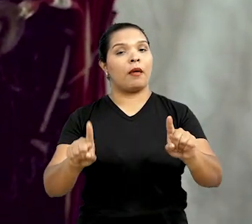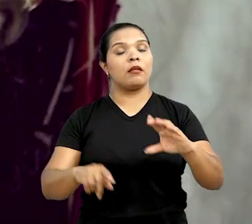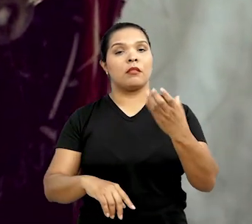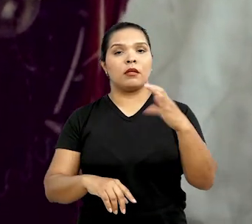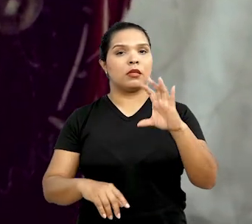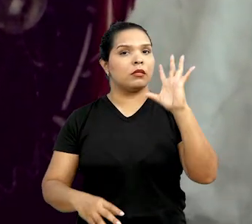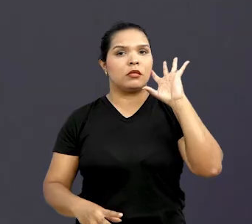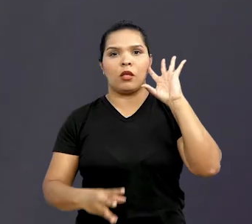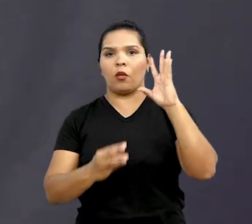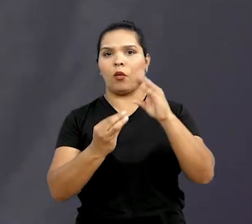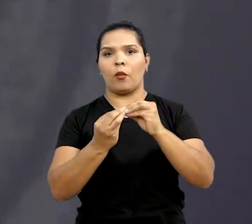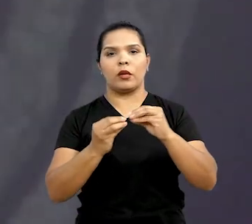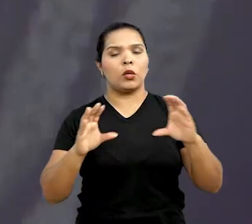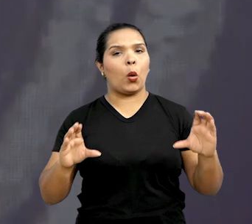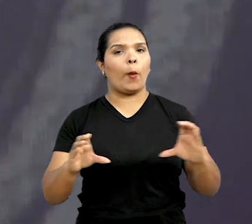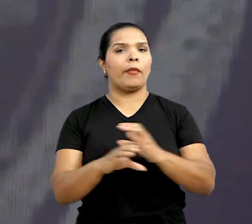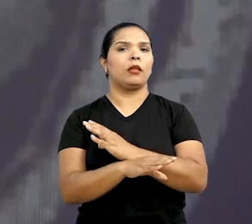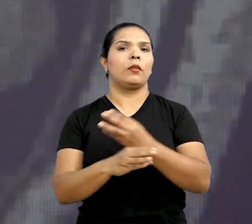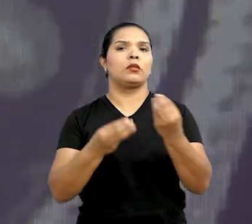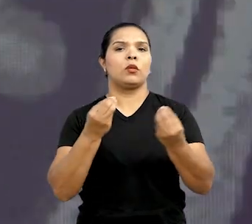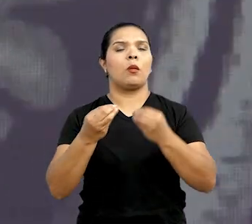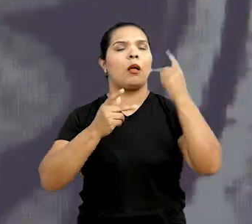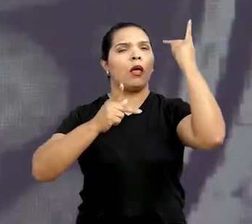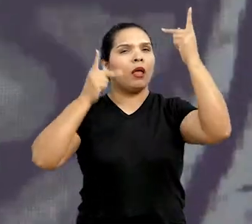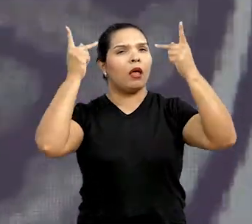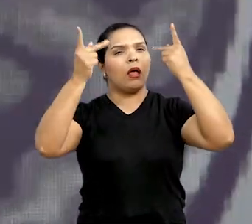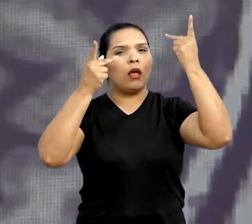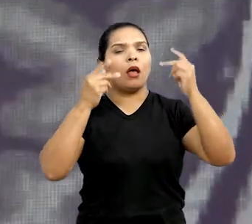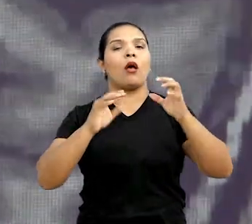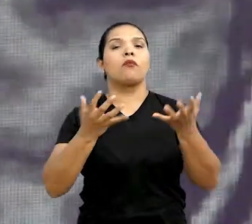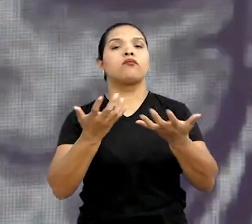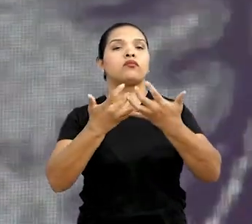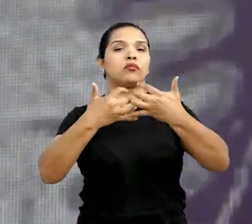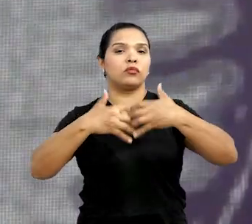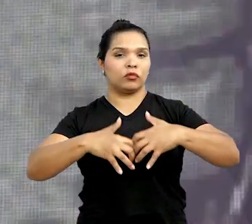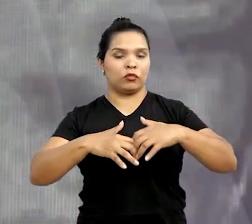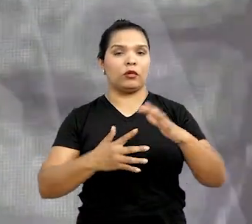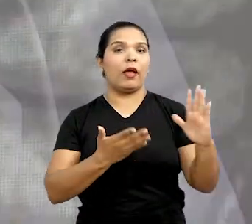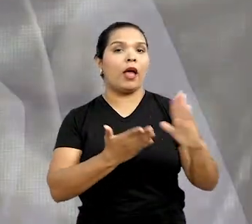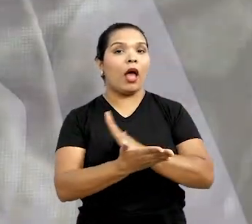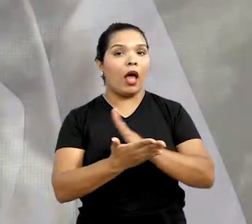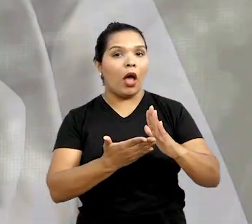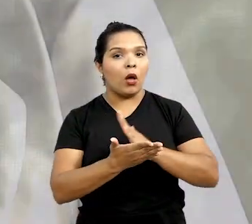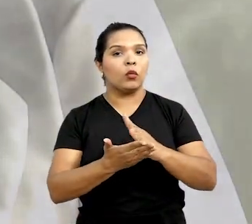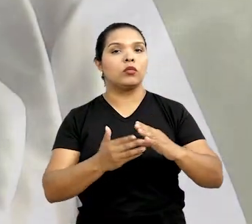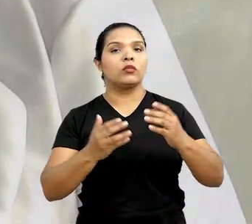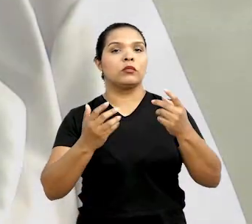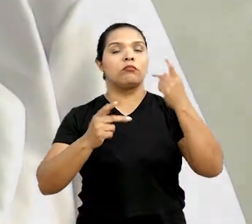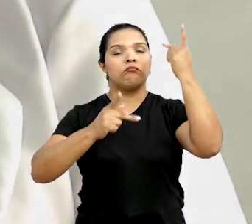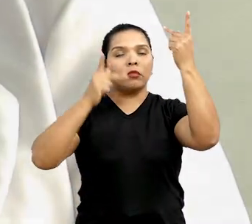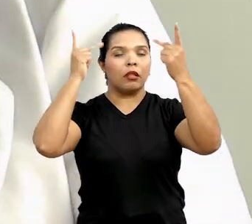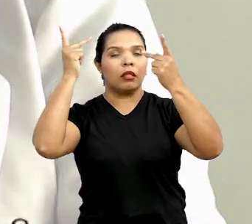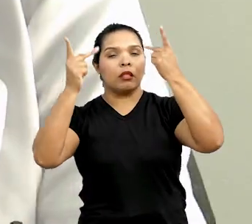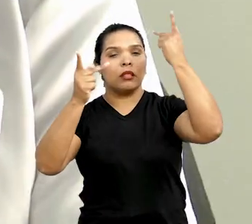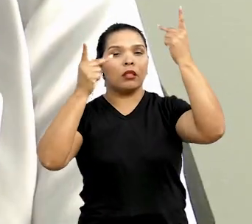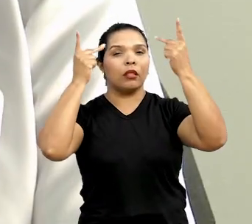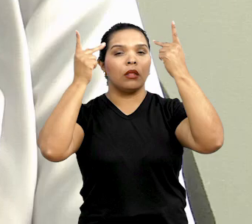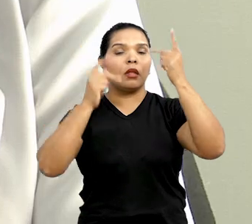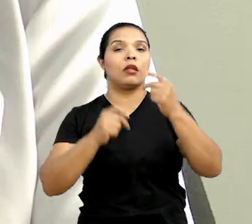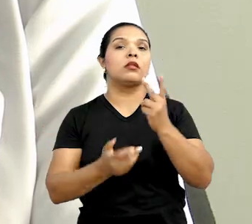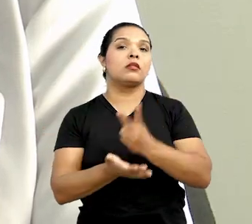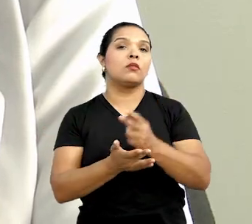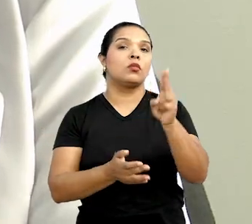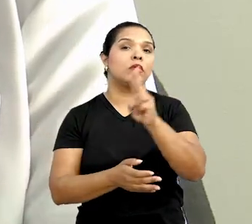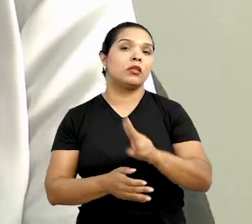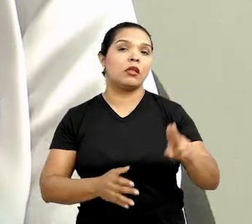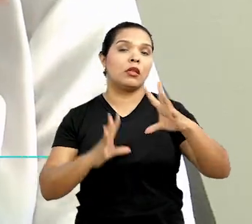ciência ainda não compreende completamente como os psicodélicos funcionam. Alguns psicodélicos, dentre o DMT, eles são